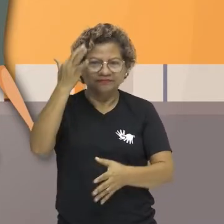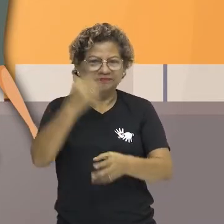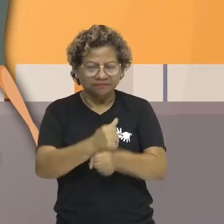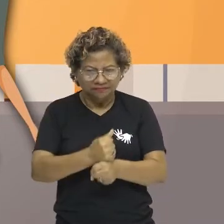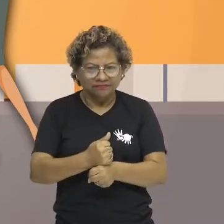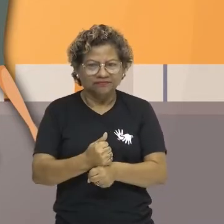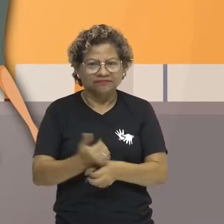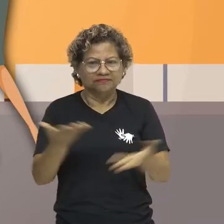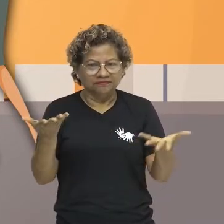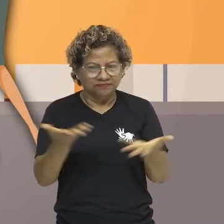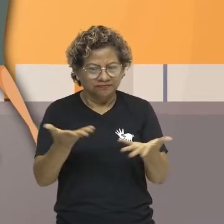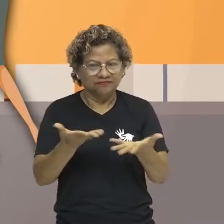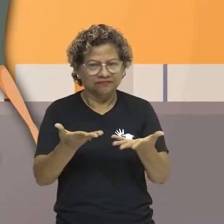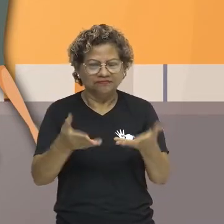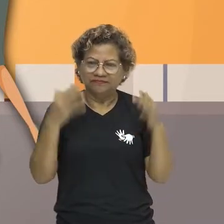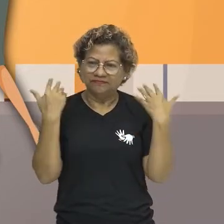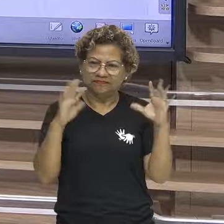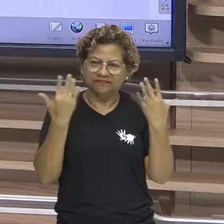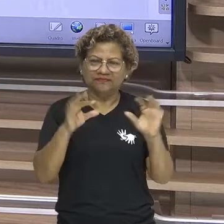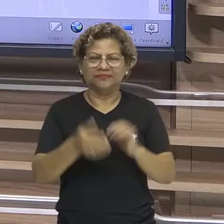bimestre.